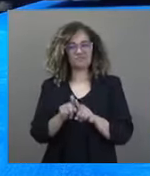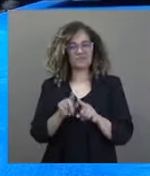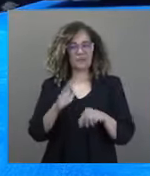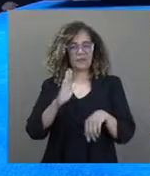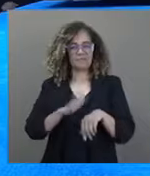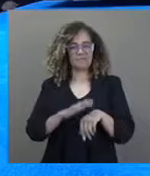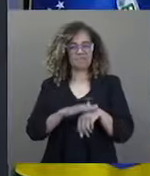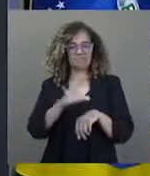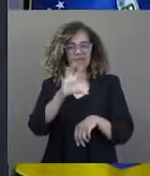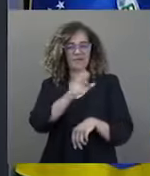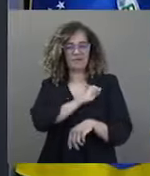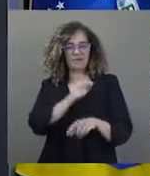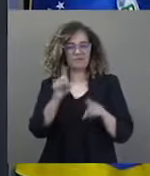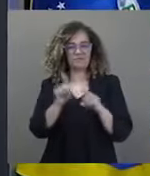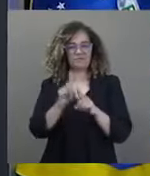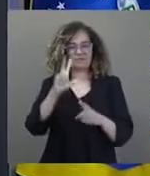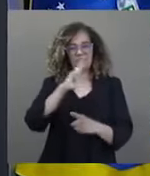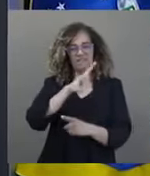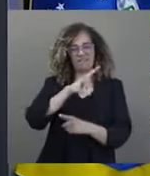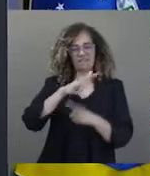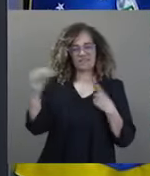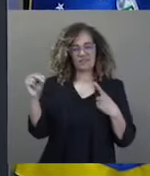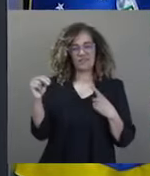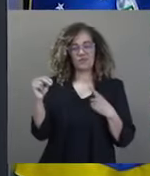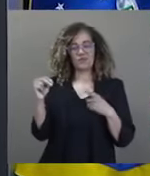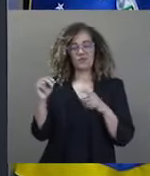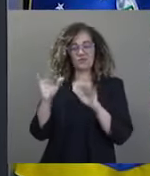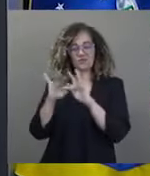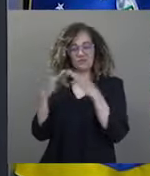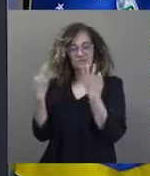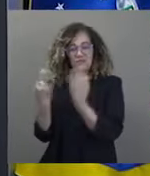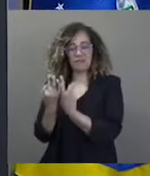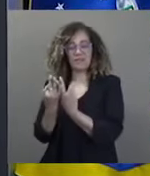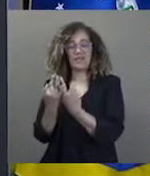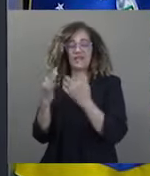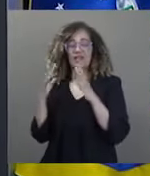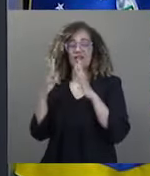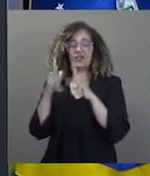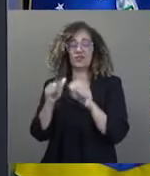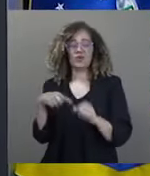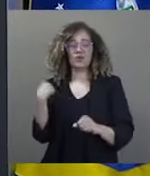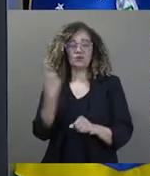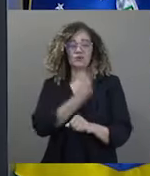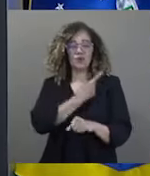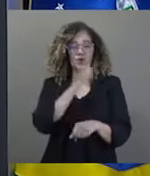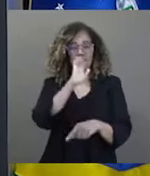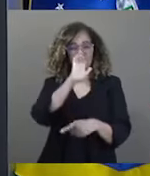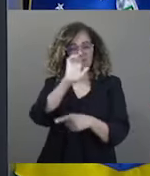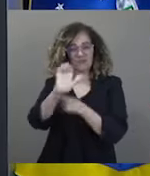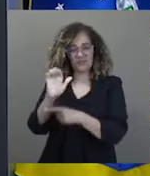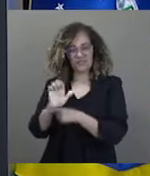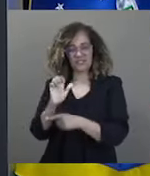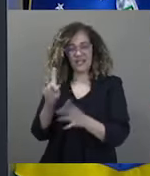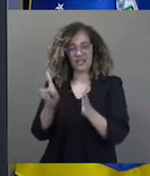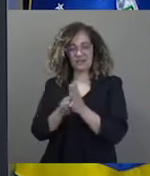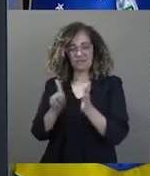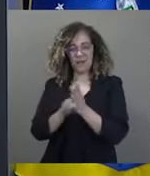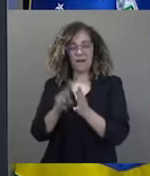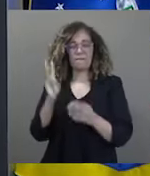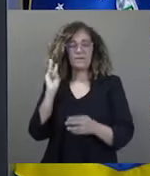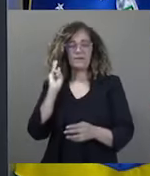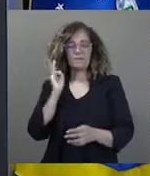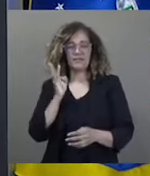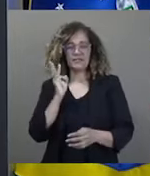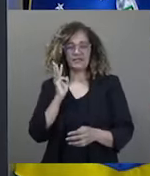vitorioso para você e seus familiares e todo o nosso amado estado do Maranhão eu